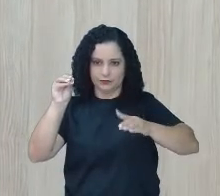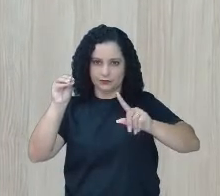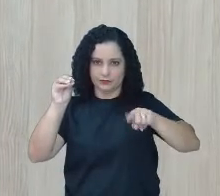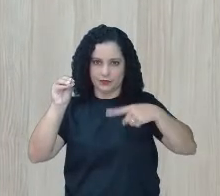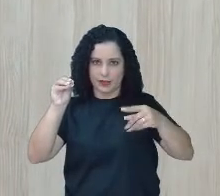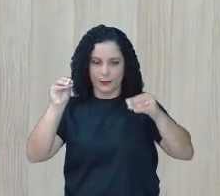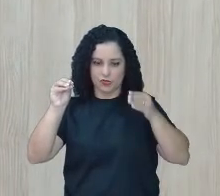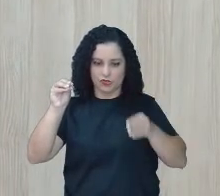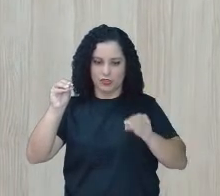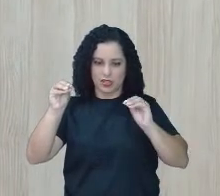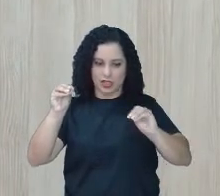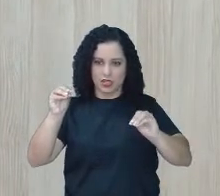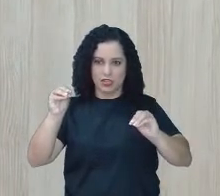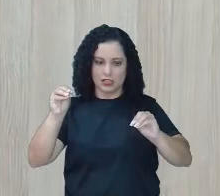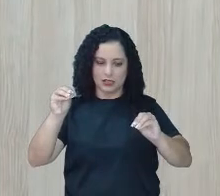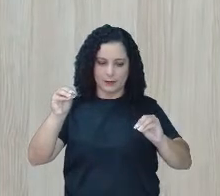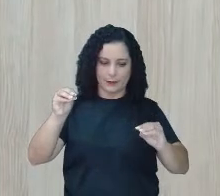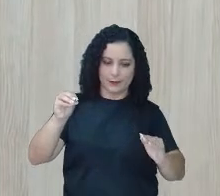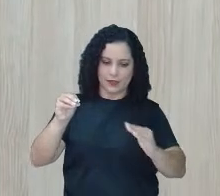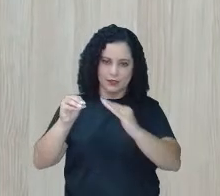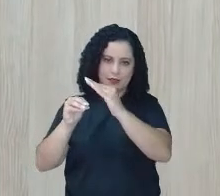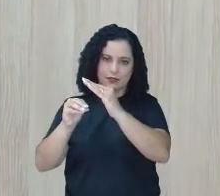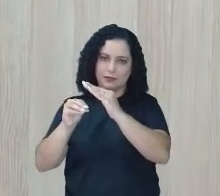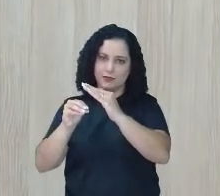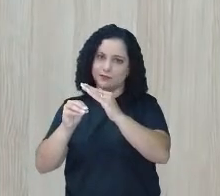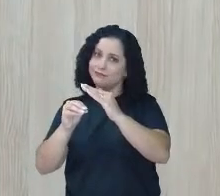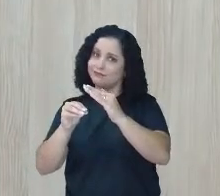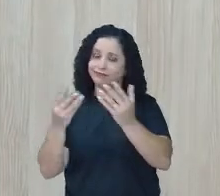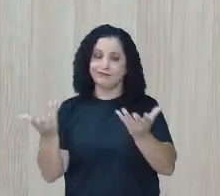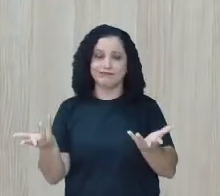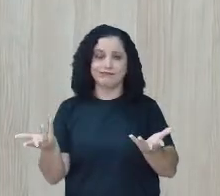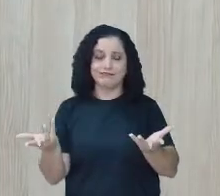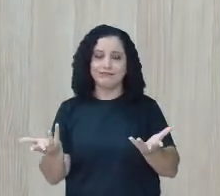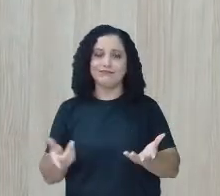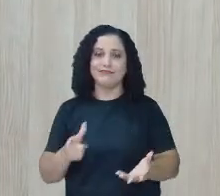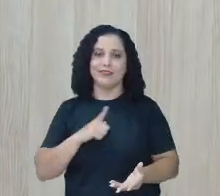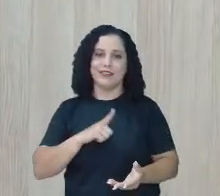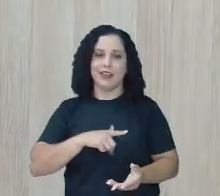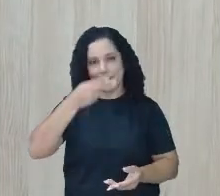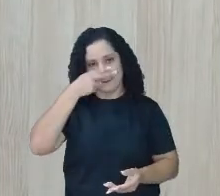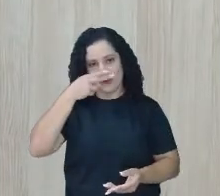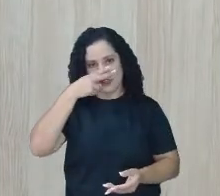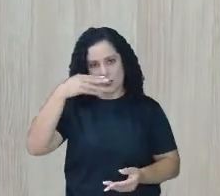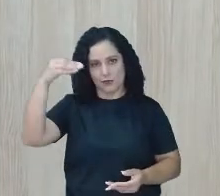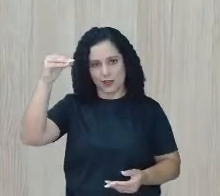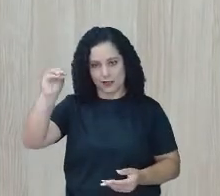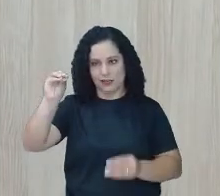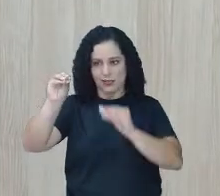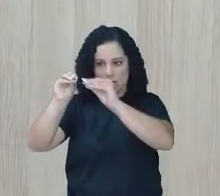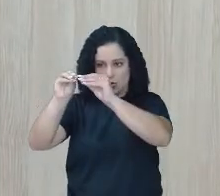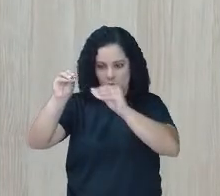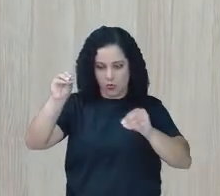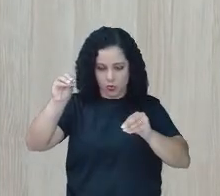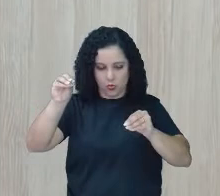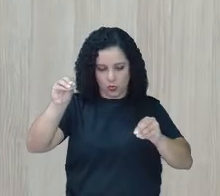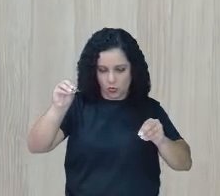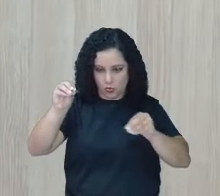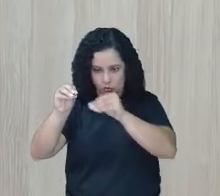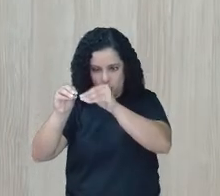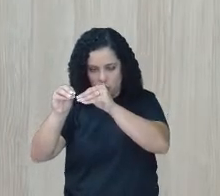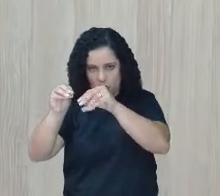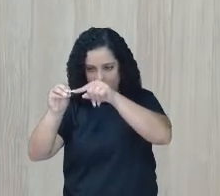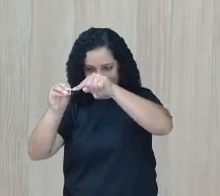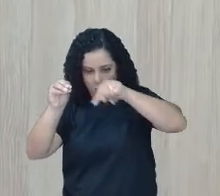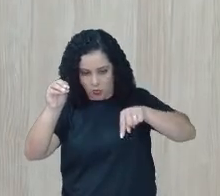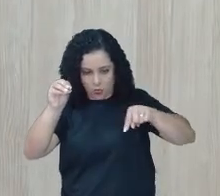pego a diagonal que vem daqui de baixo para cima, a gente tem a mesma diagonal. Então, eu não posso fazer a contagem desse jeito,